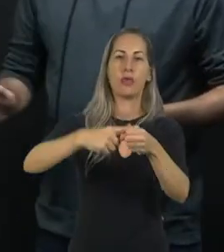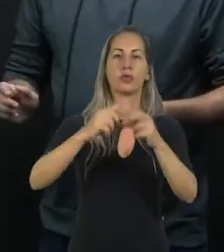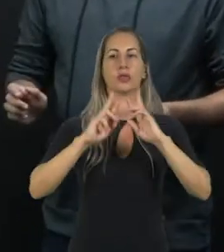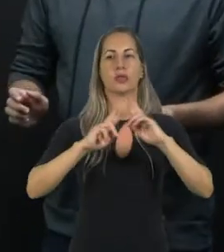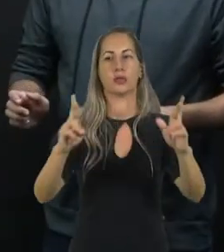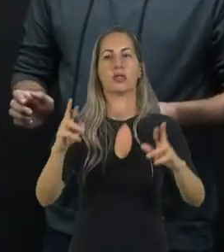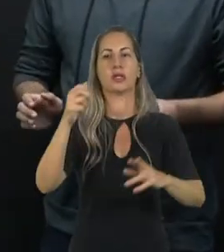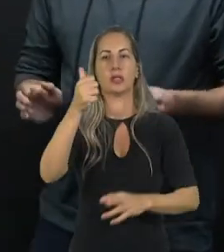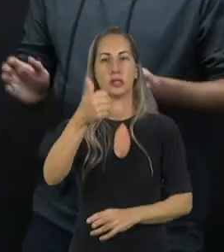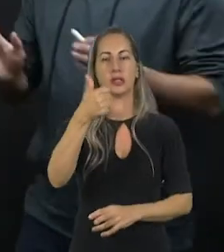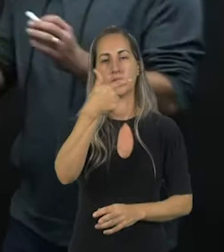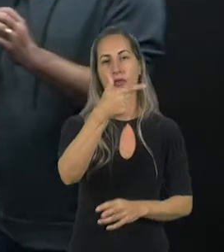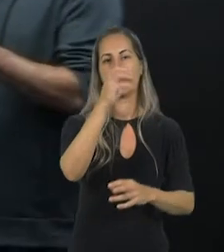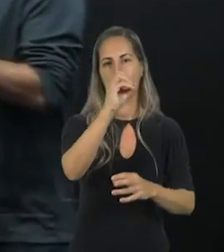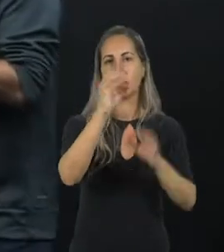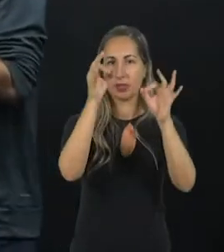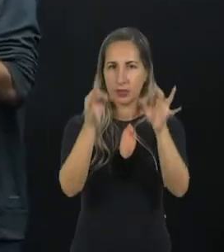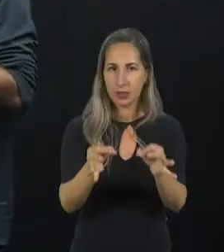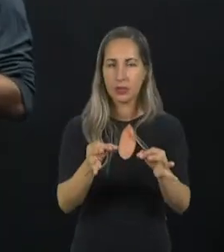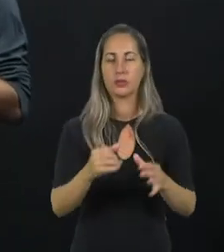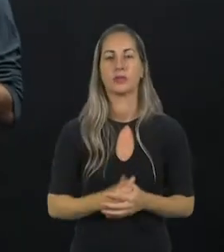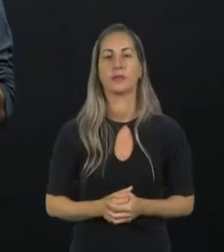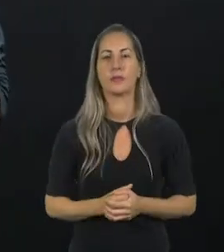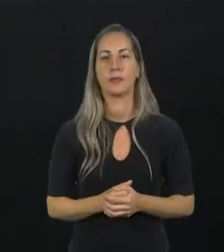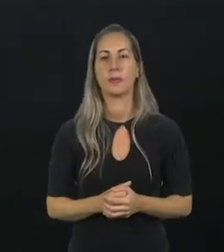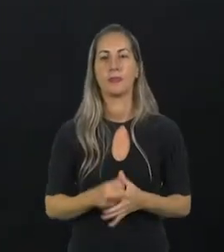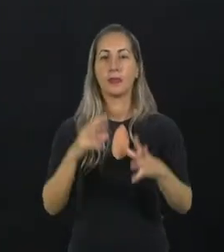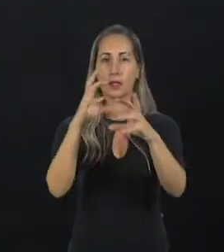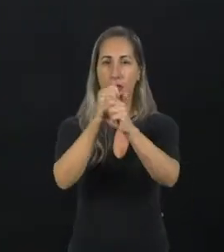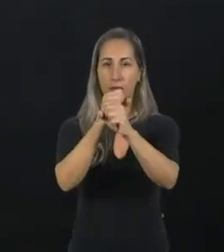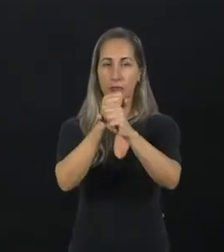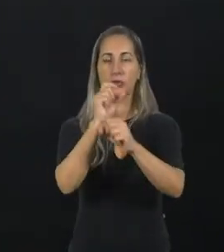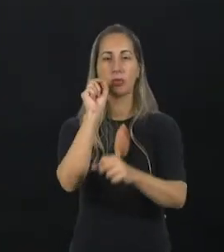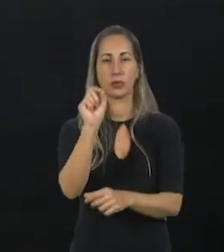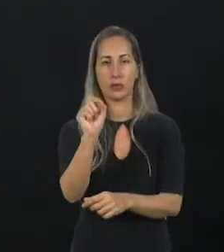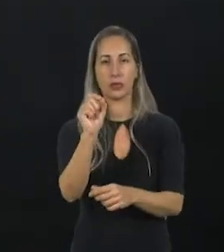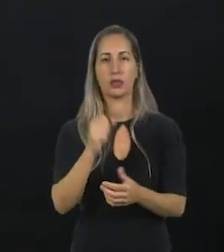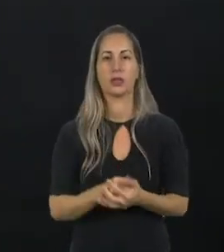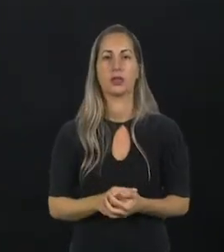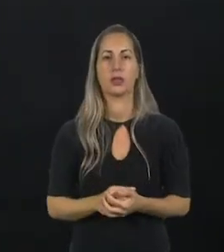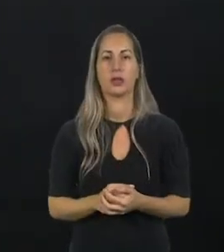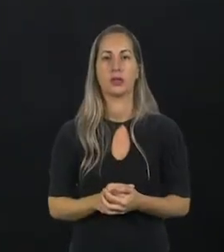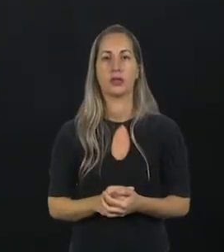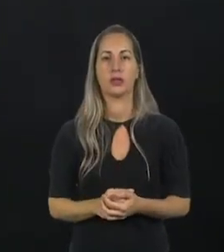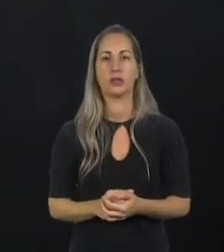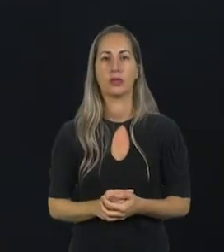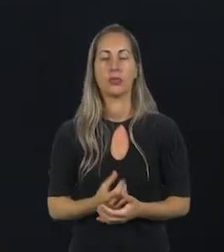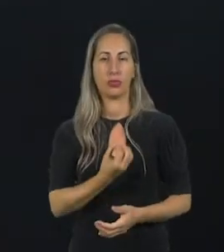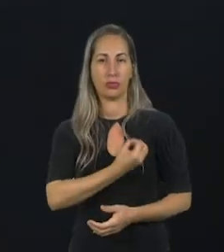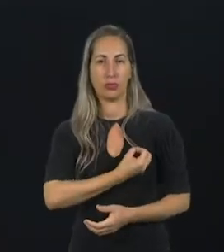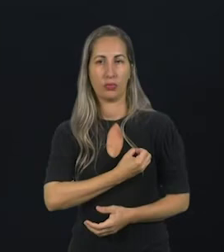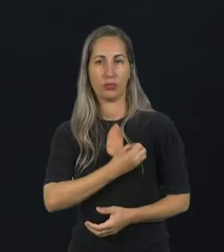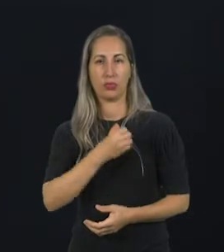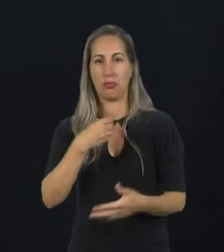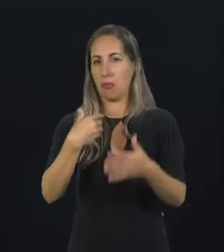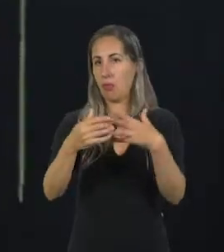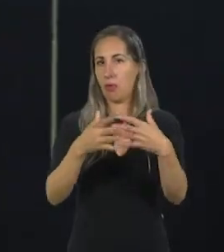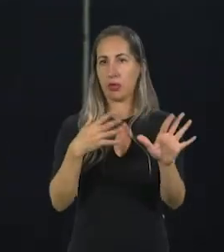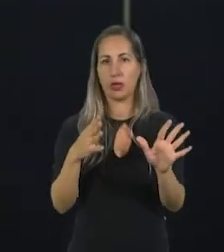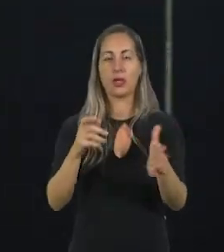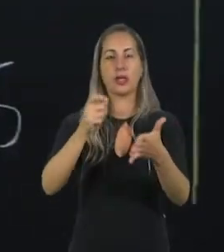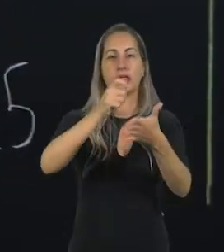o 120, tá? Então, a decomposição é isso. É você pegar um número natural qualquer